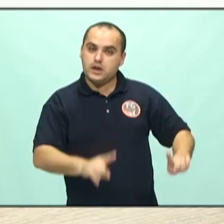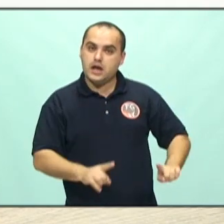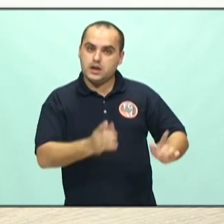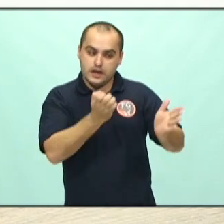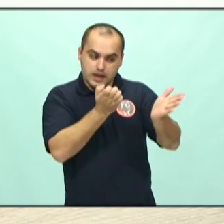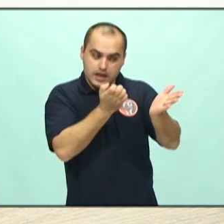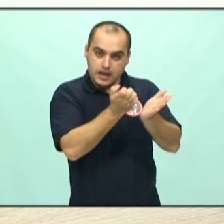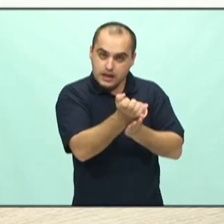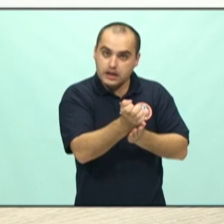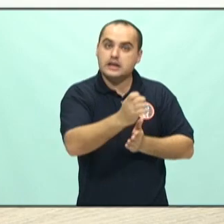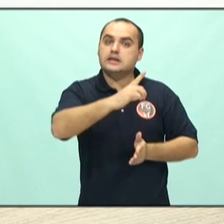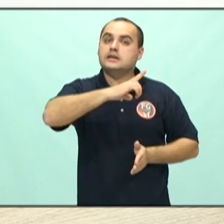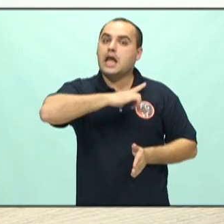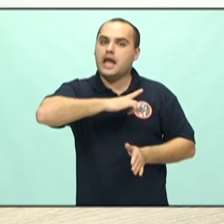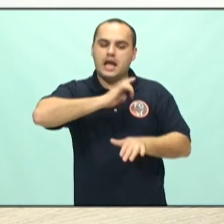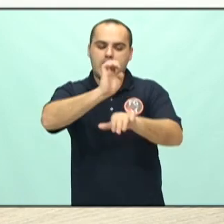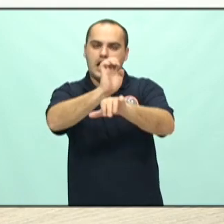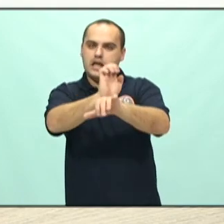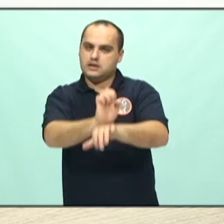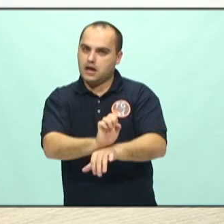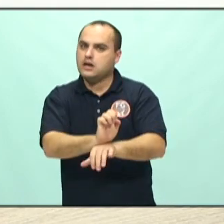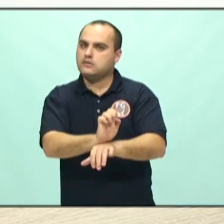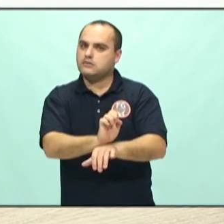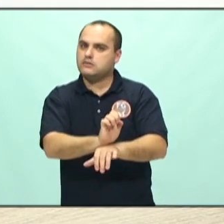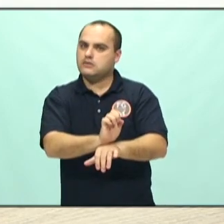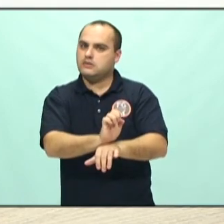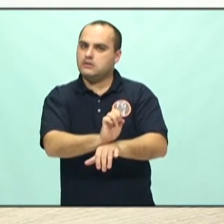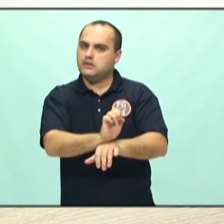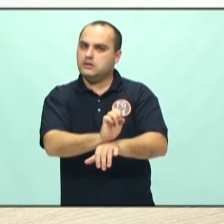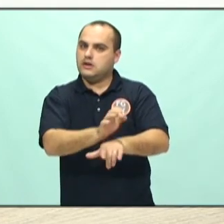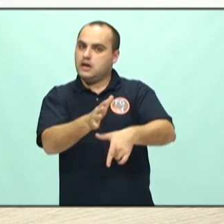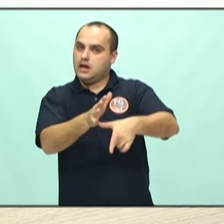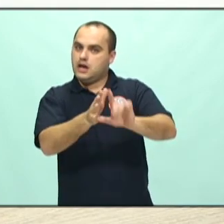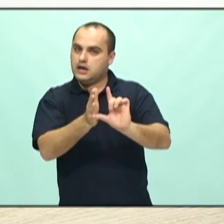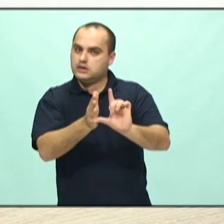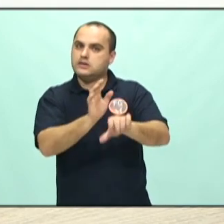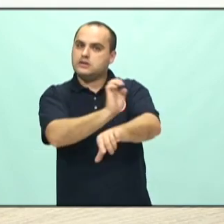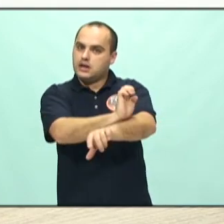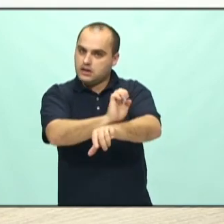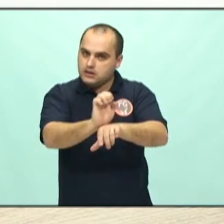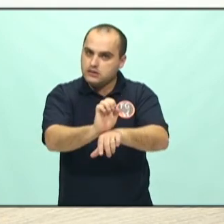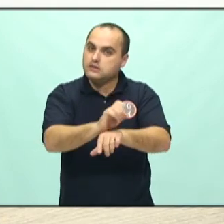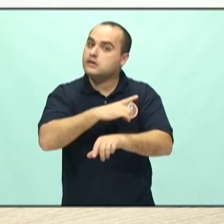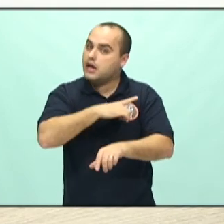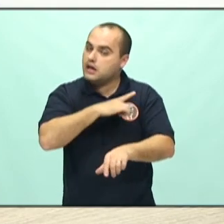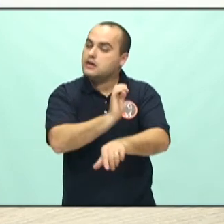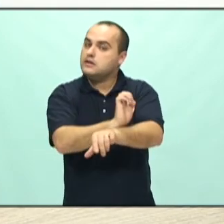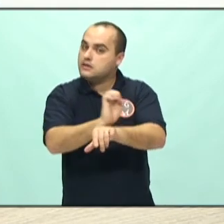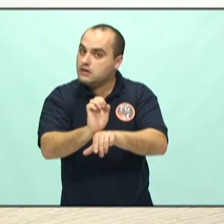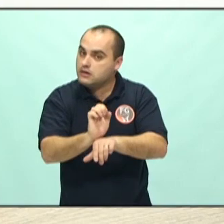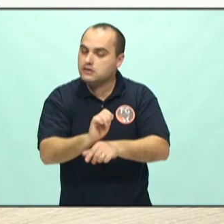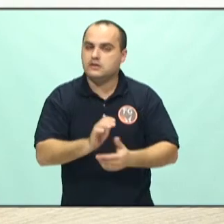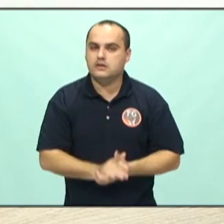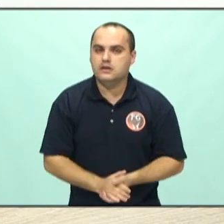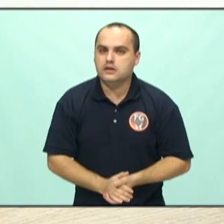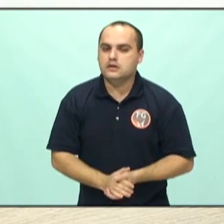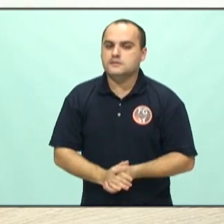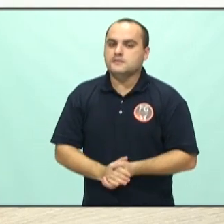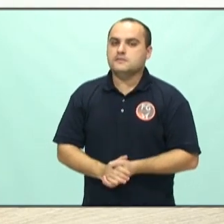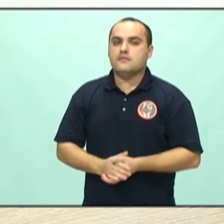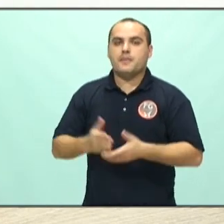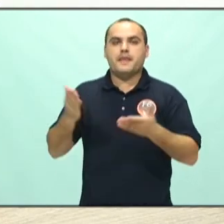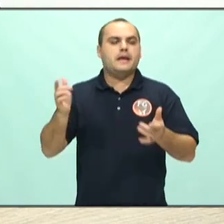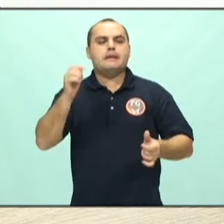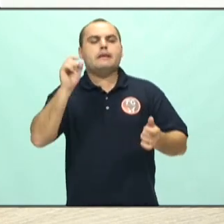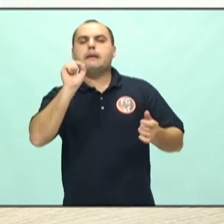probatório. Então, ali realmente tem que ser avaliado. E hoje, muitas das vezes, quem que vai avaliar esse servidor é uma pessoa que está passageira,